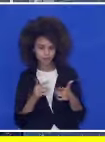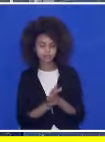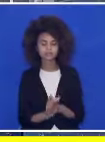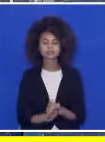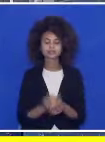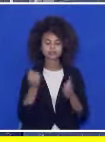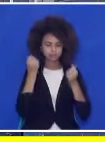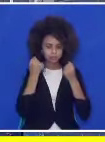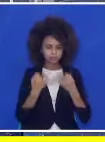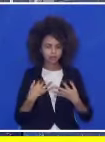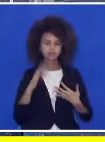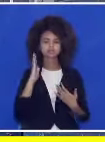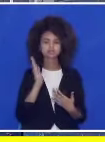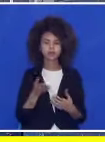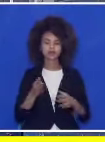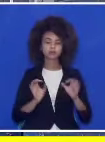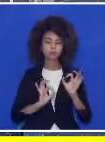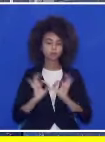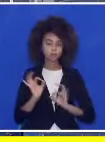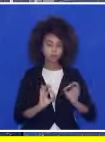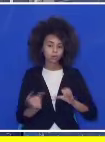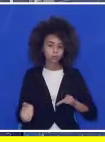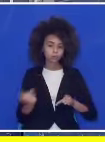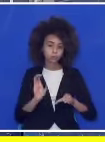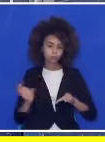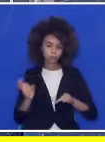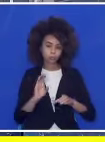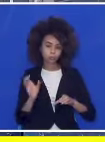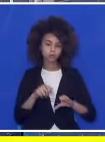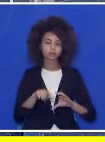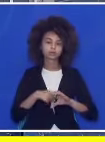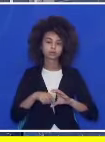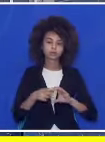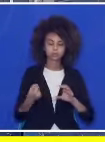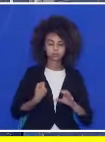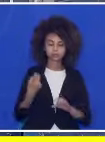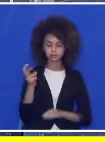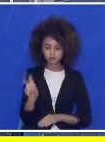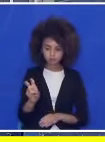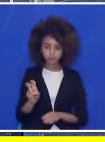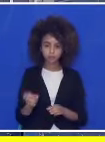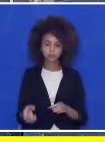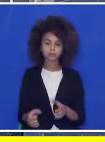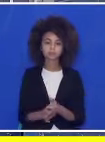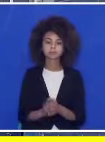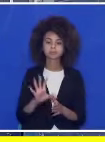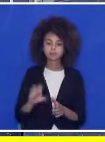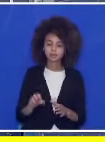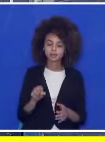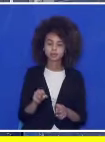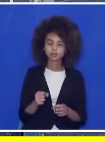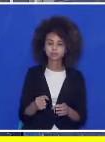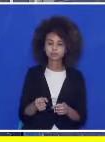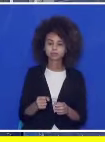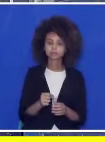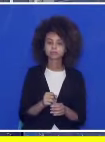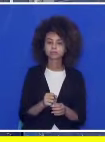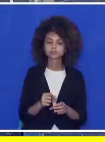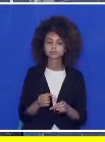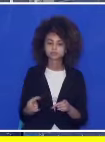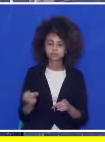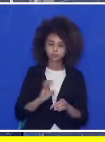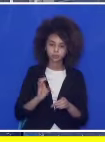explicamos, vão realizar o procedimento de reabastecimento do globo número 5, recolhendo as dezenas sorteadas na Time Mania